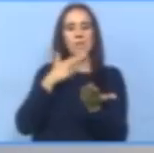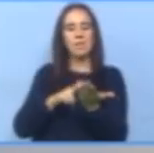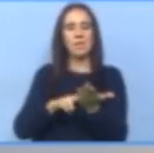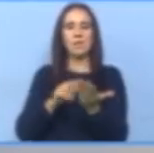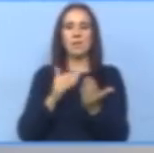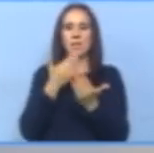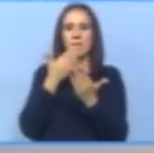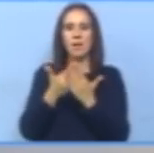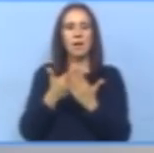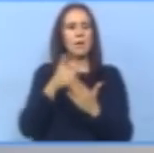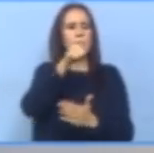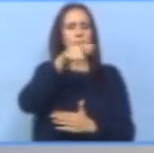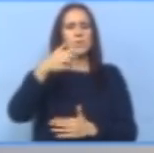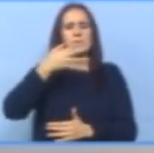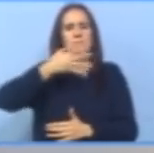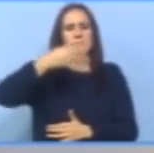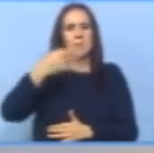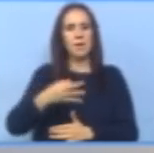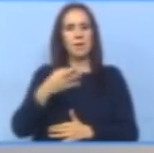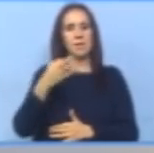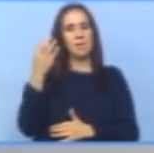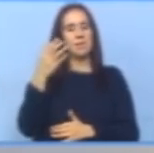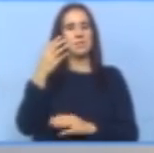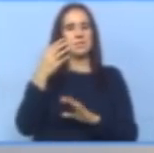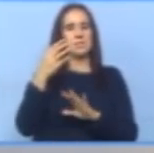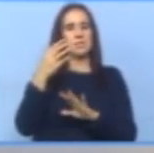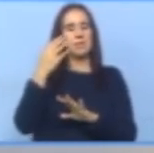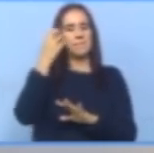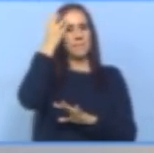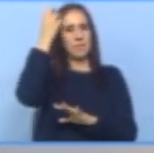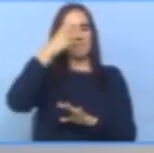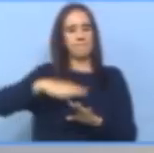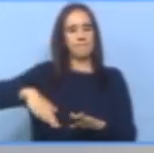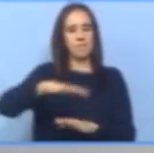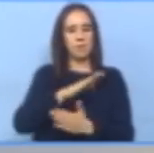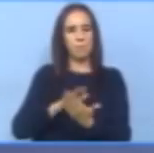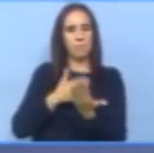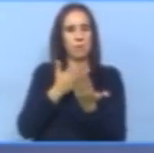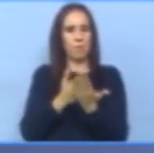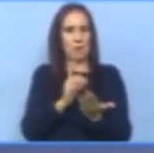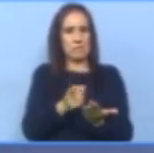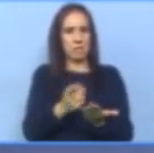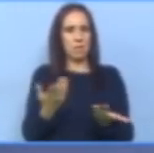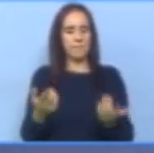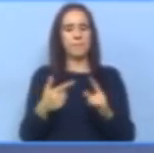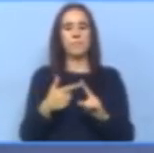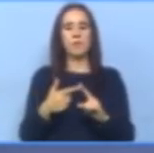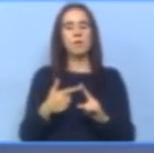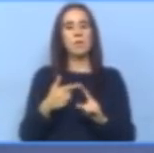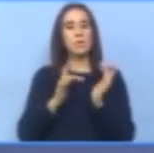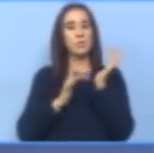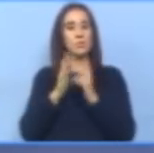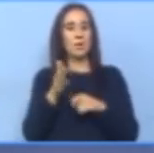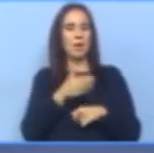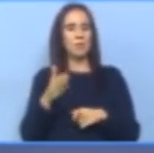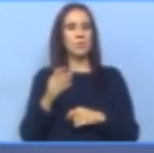para todas as pessoas a quem esse reino é dirigido, a quem esse reino é proposto. E esse exercício era uma categoria bem compreendida no tempo de Jesus,